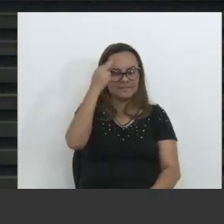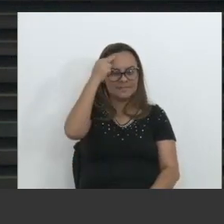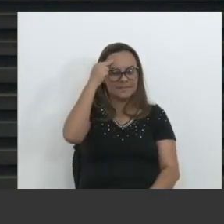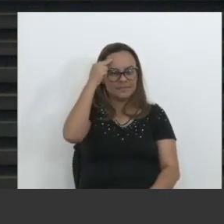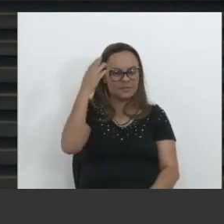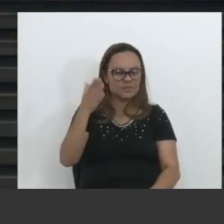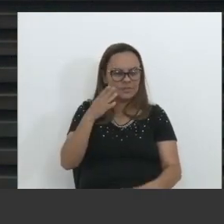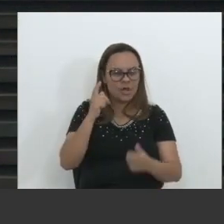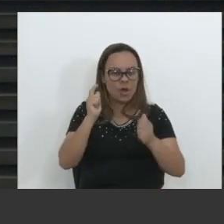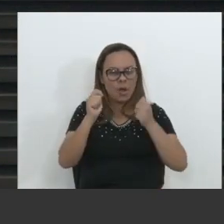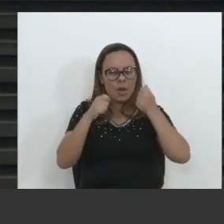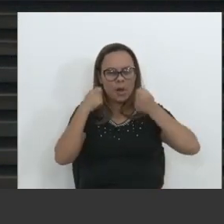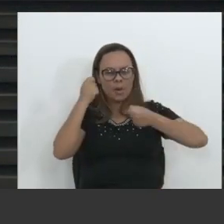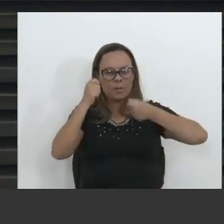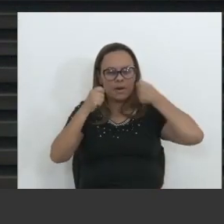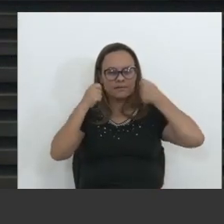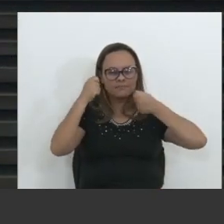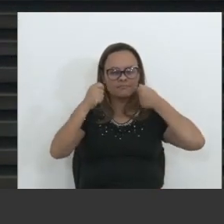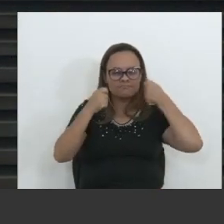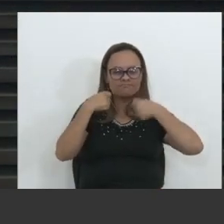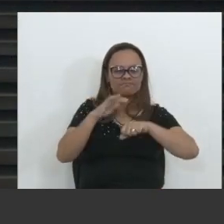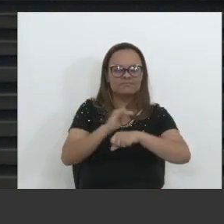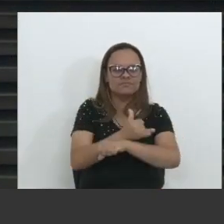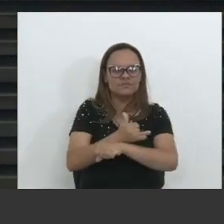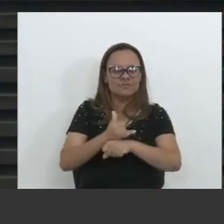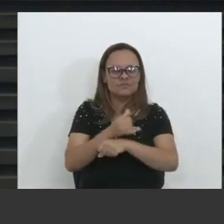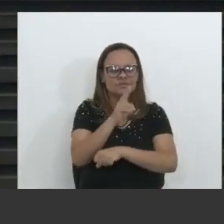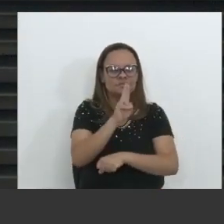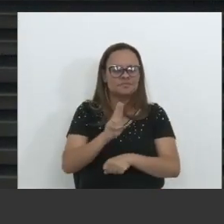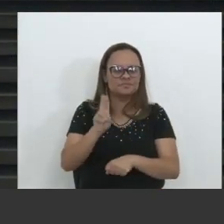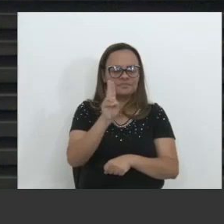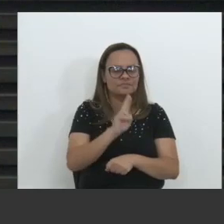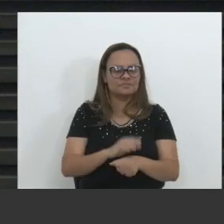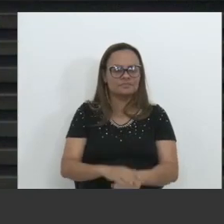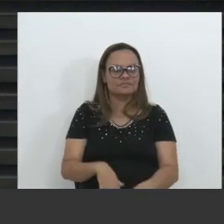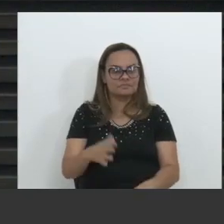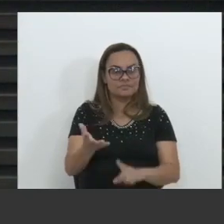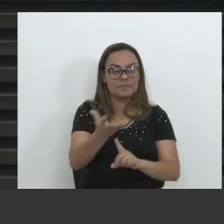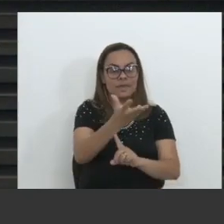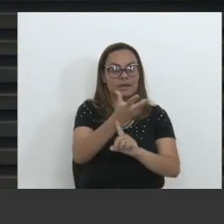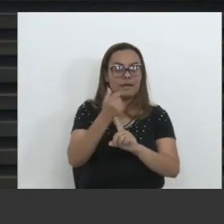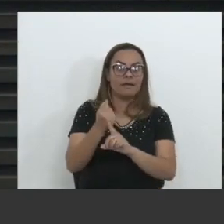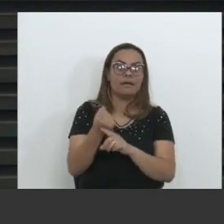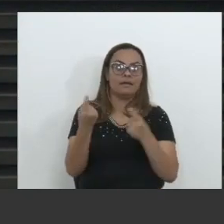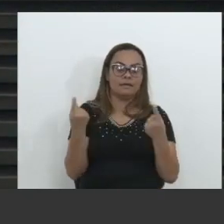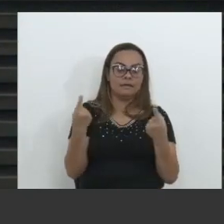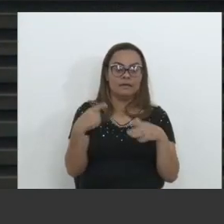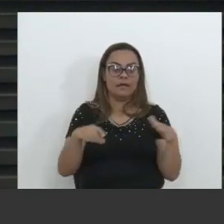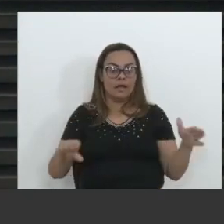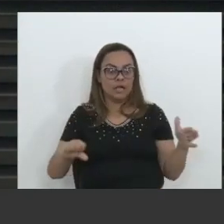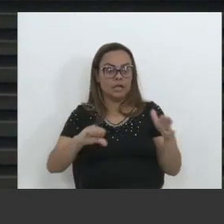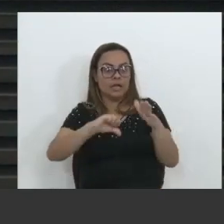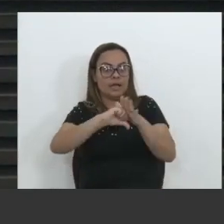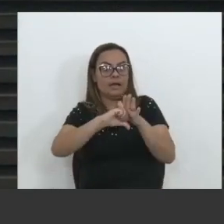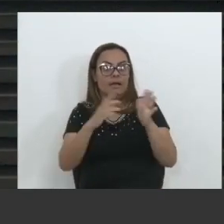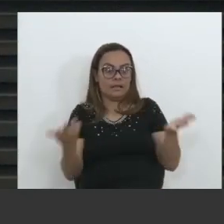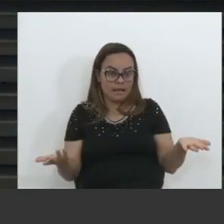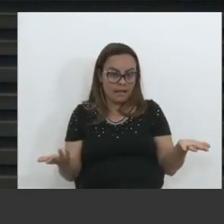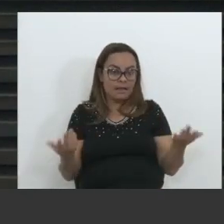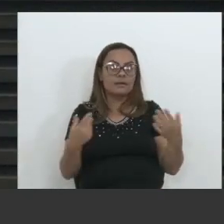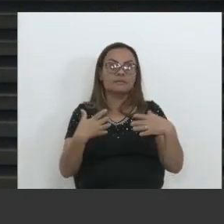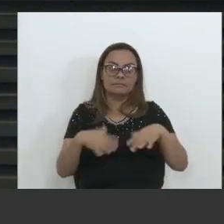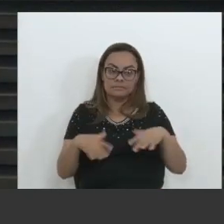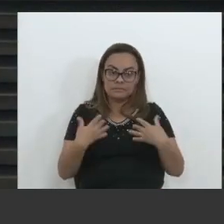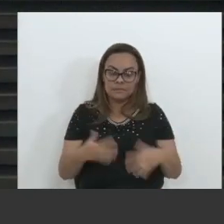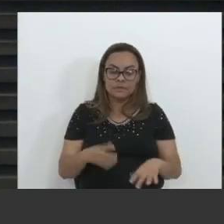artista temos que usar ferramentas disponíveis para que a arte não seja criminalizada e vale a pena lembrar gente